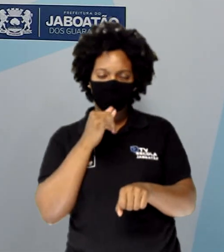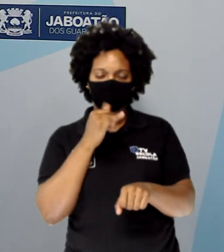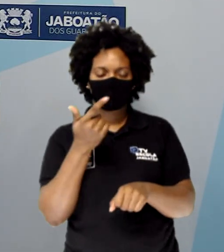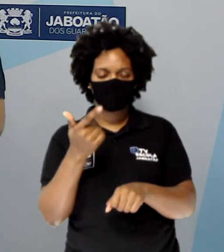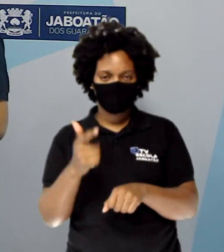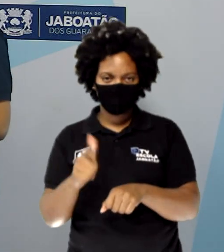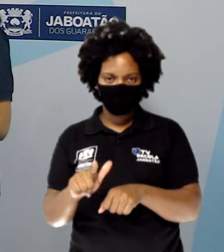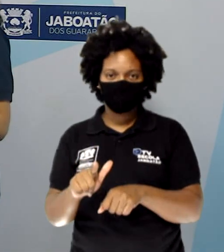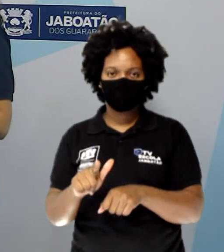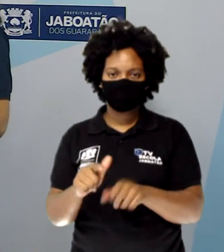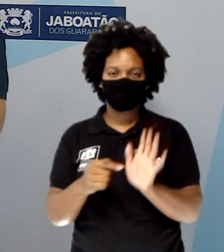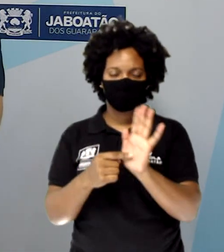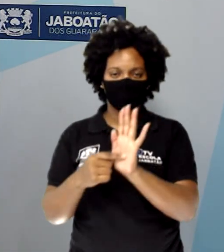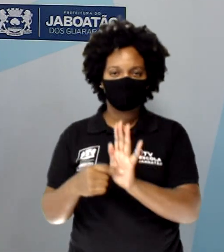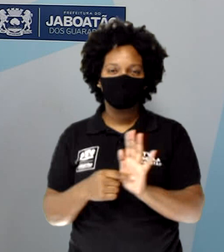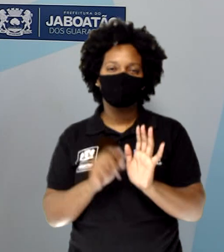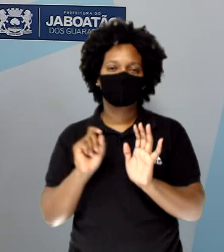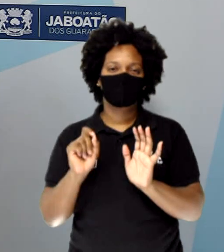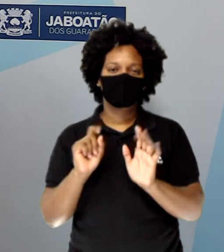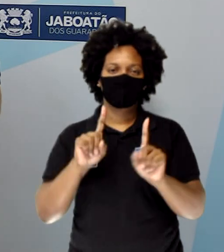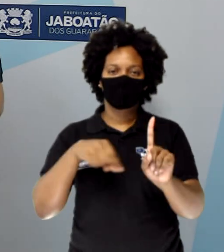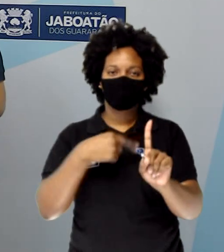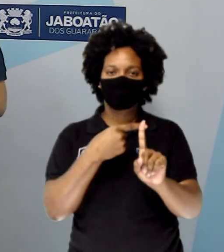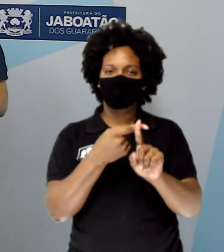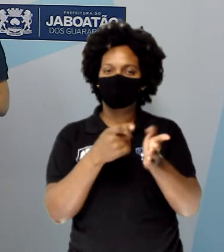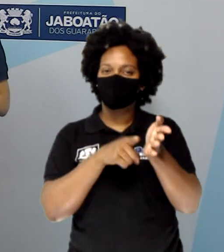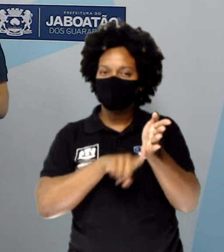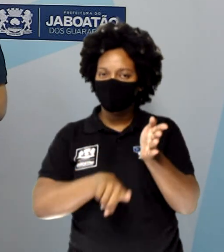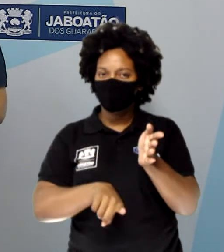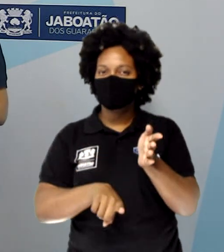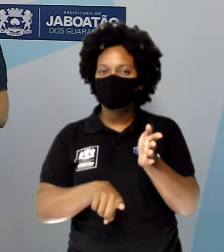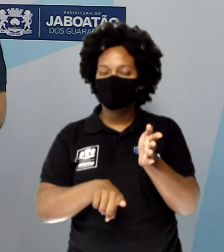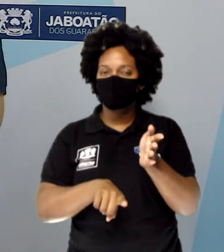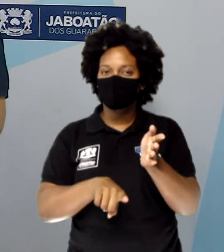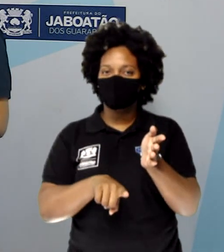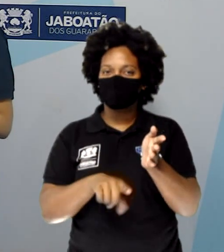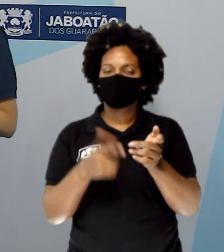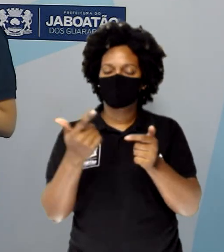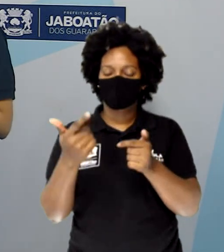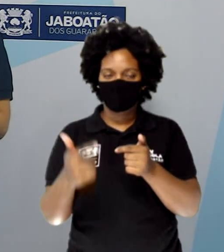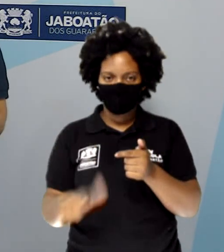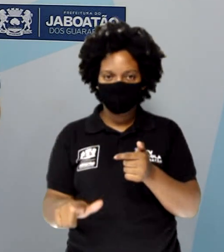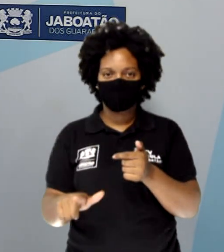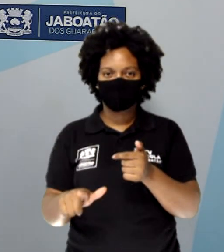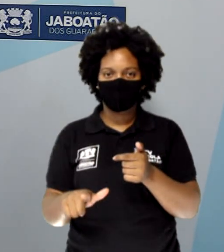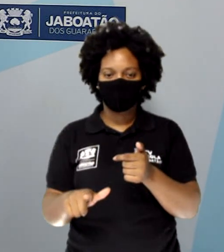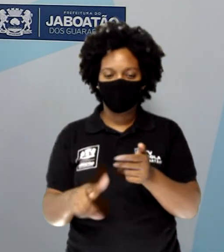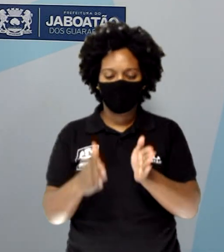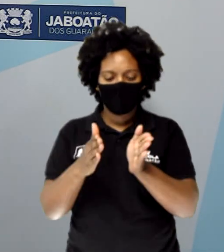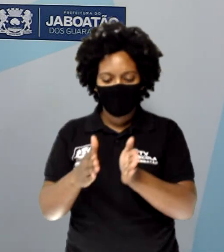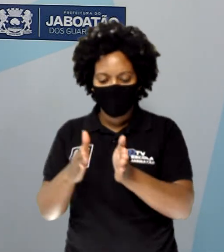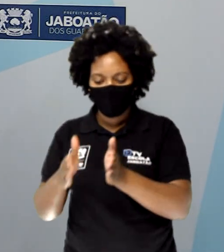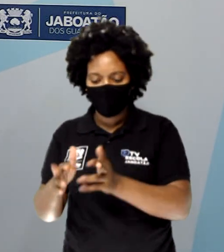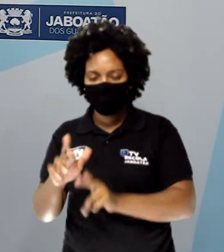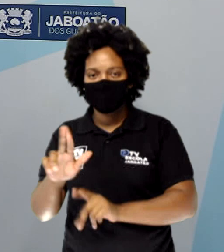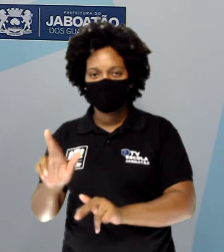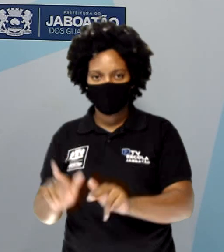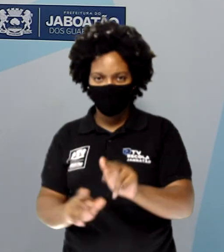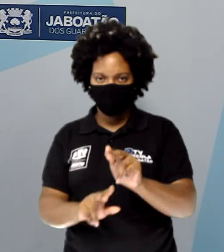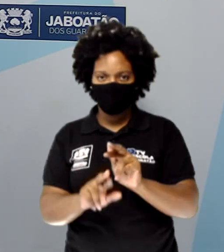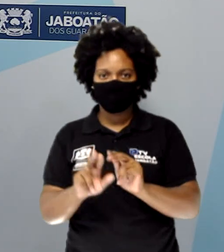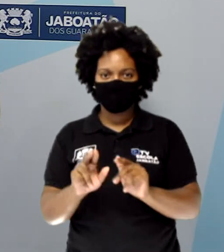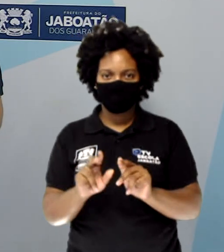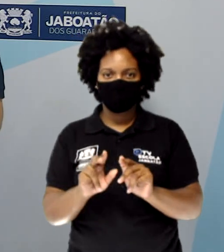Para a gente trazer agora a situação de adição ou subtração. E aí, ó, de novo, dividido em partes diferentes, a gente vê